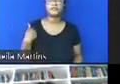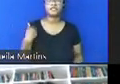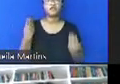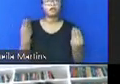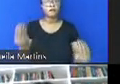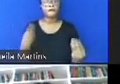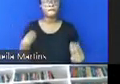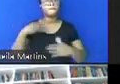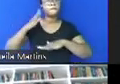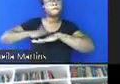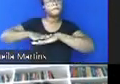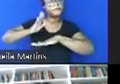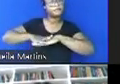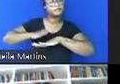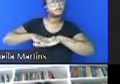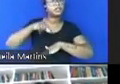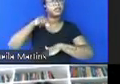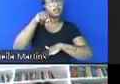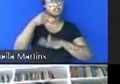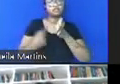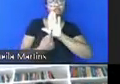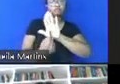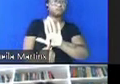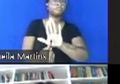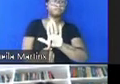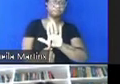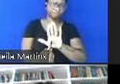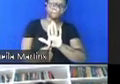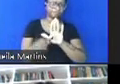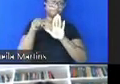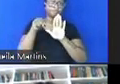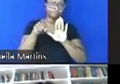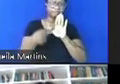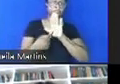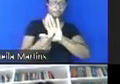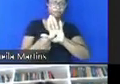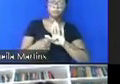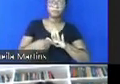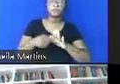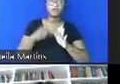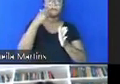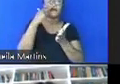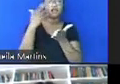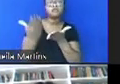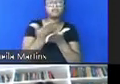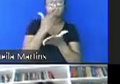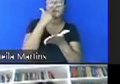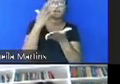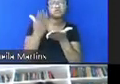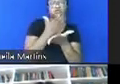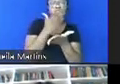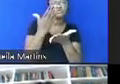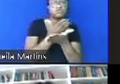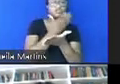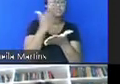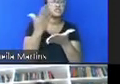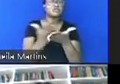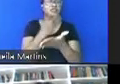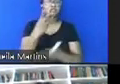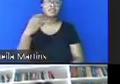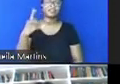fazer dessa apresentação um livro anatômico em 3D, por assim